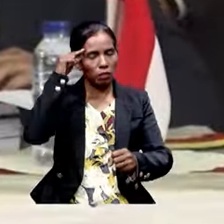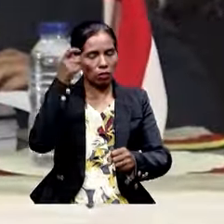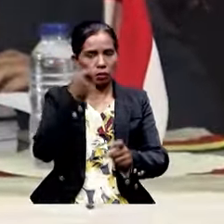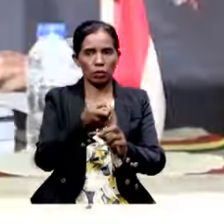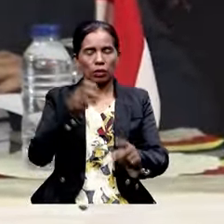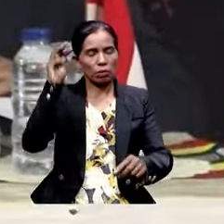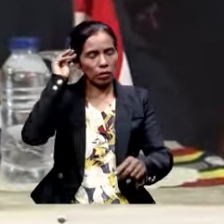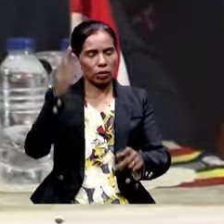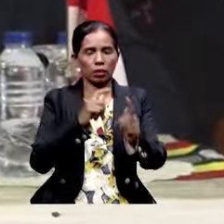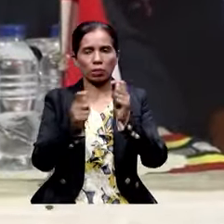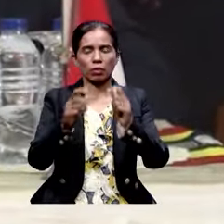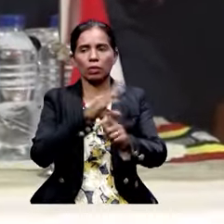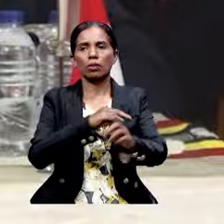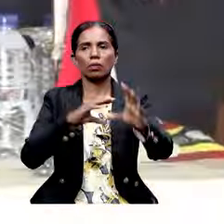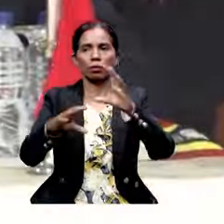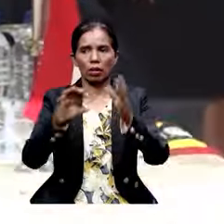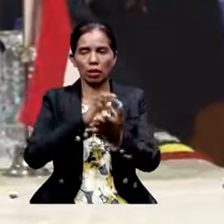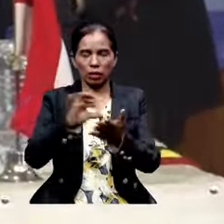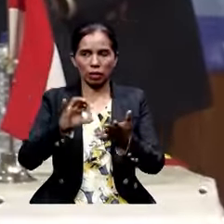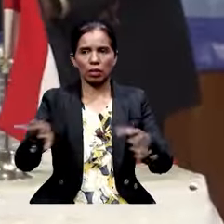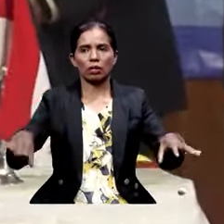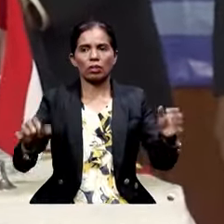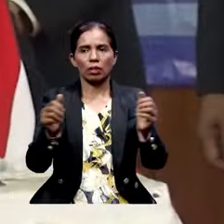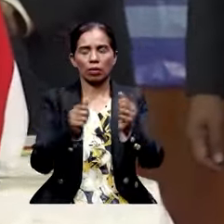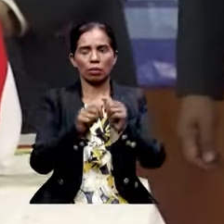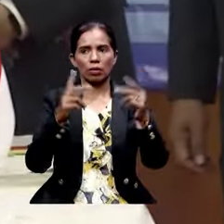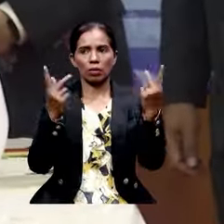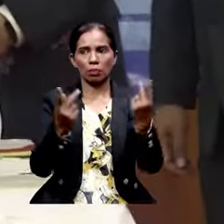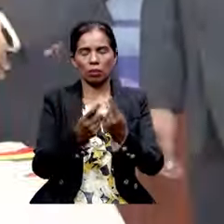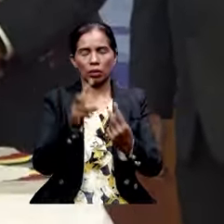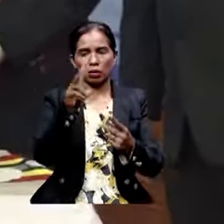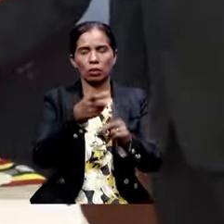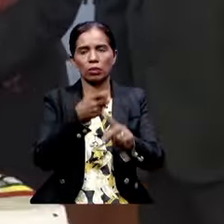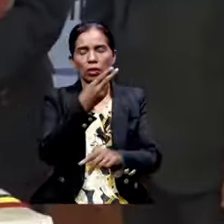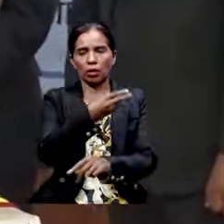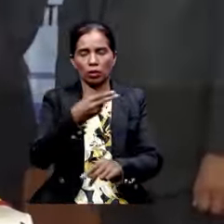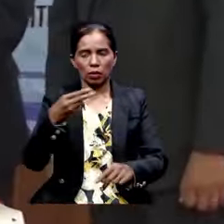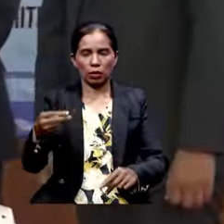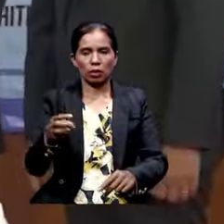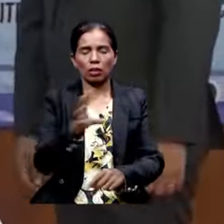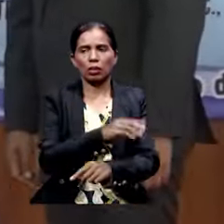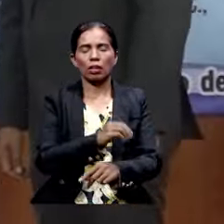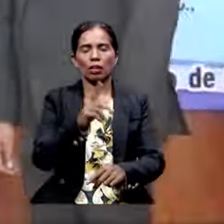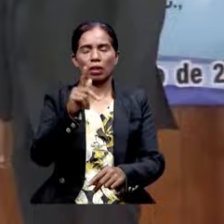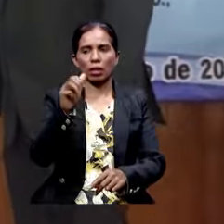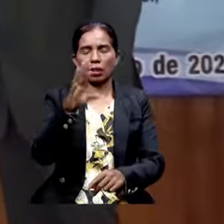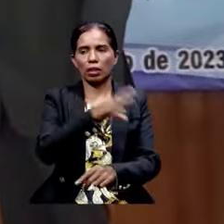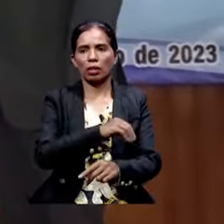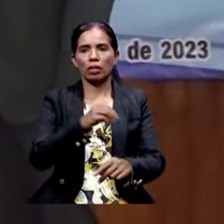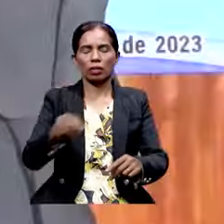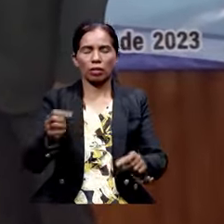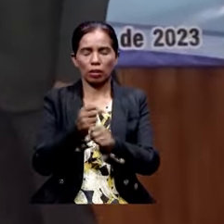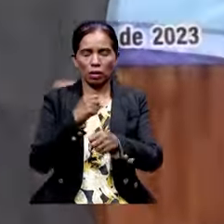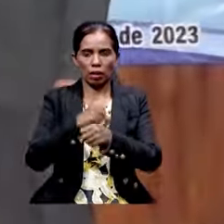do Transporte e Comunicação, assina um contrato com a companhia Rua Husi Indonésia, Hanesan Waskita Karya, no Amitas, onde